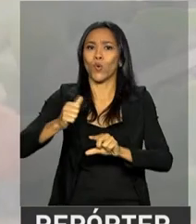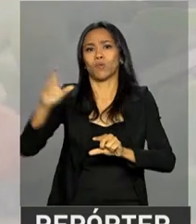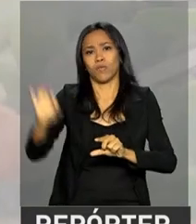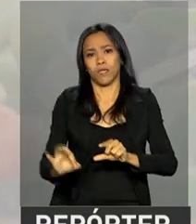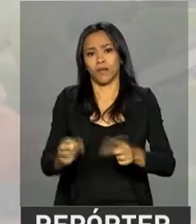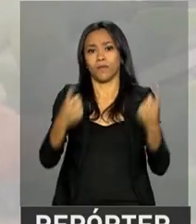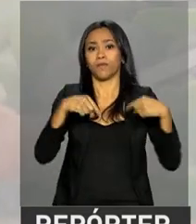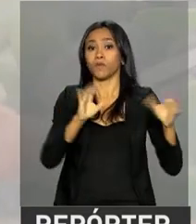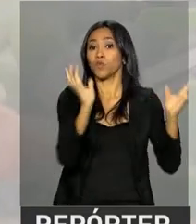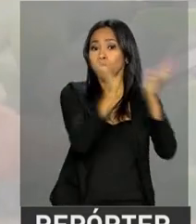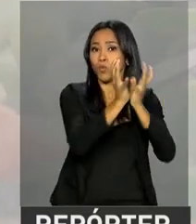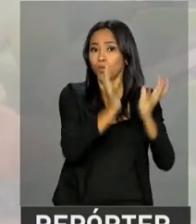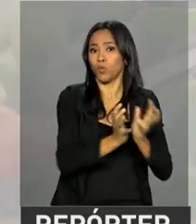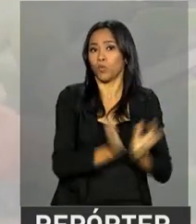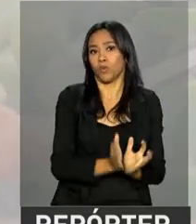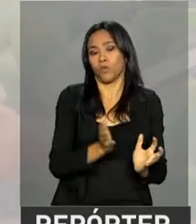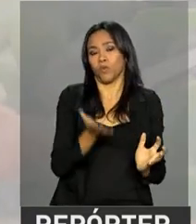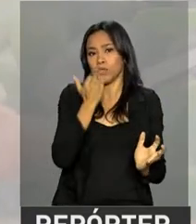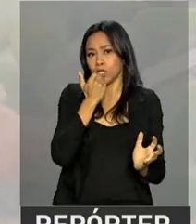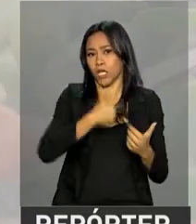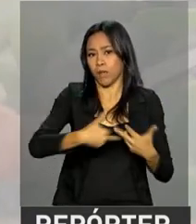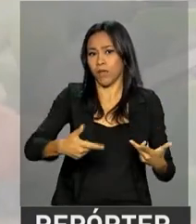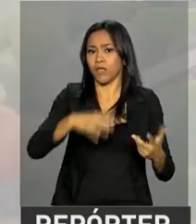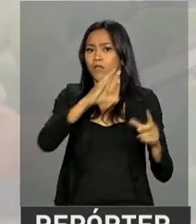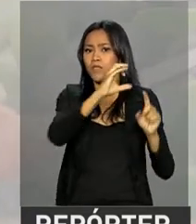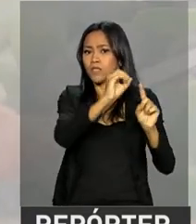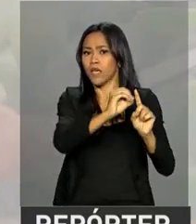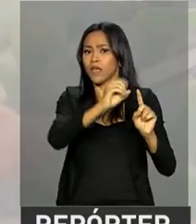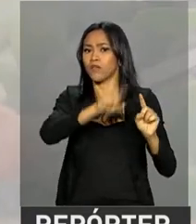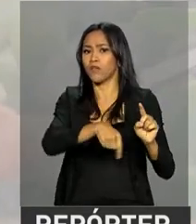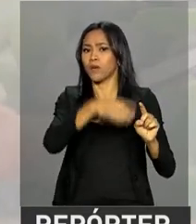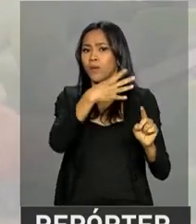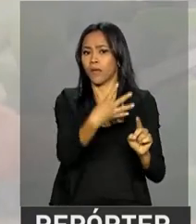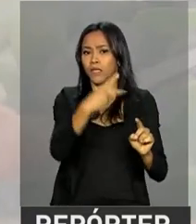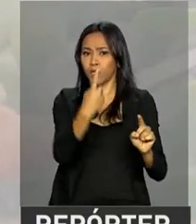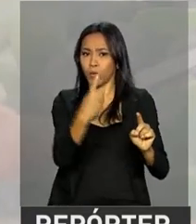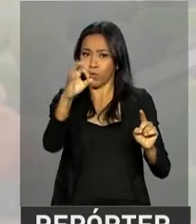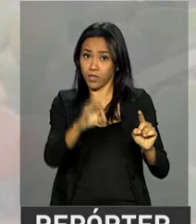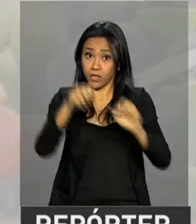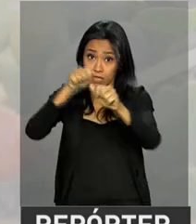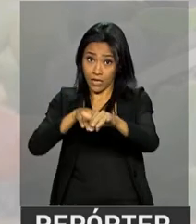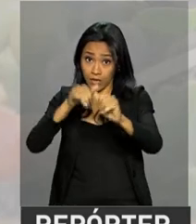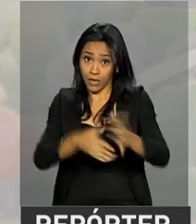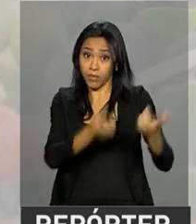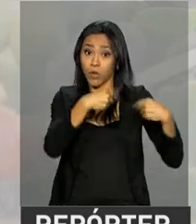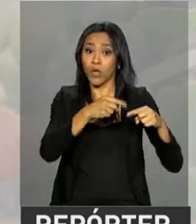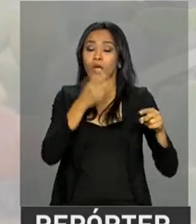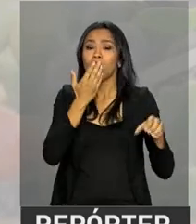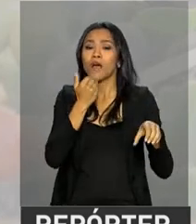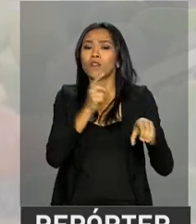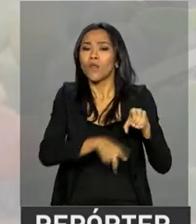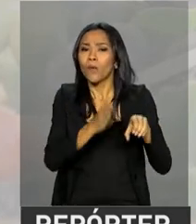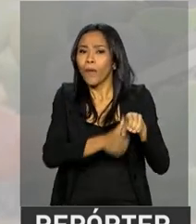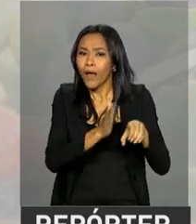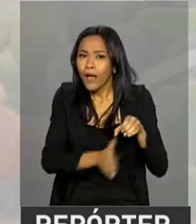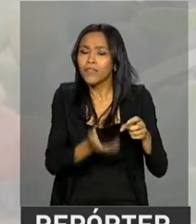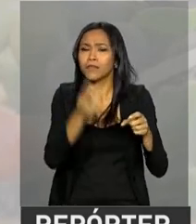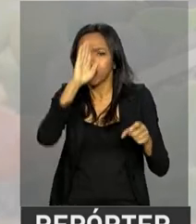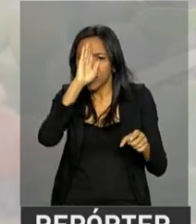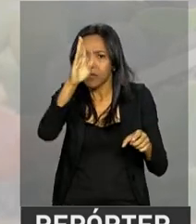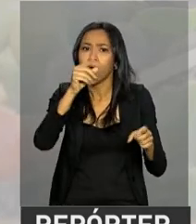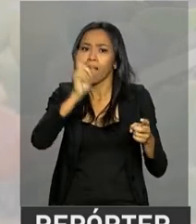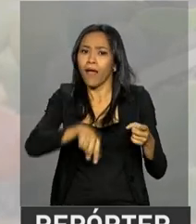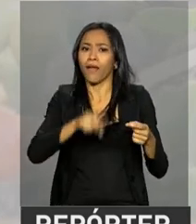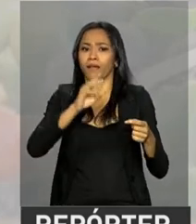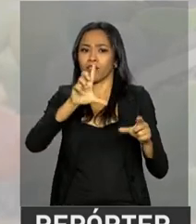no grupo dos alimentos foi de menos 0,41 por cento em setembro além do tomate as principais quedas foram